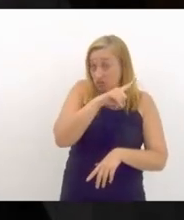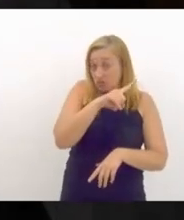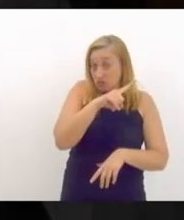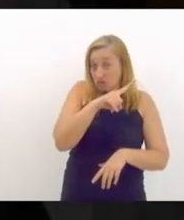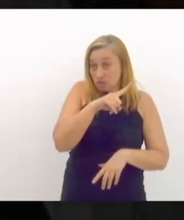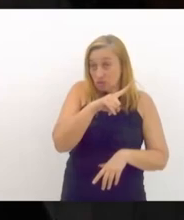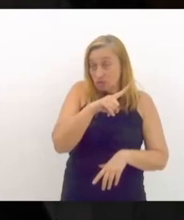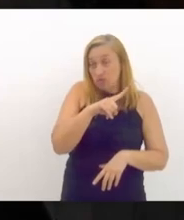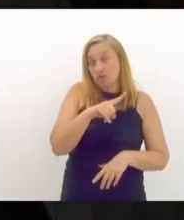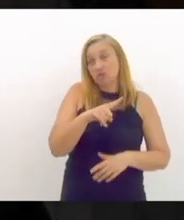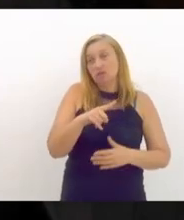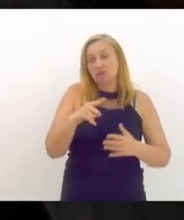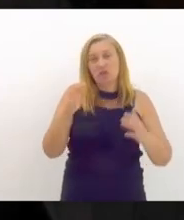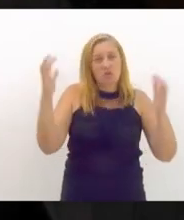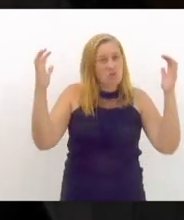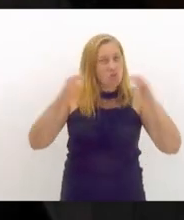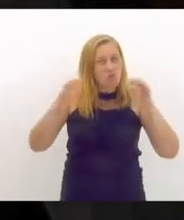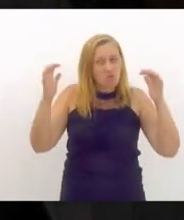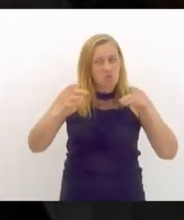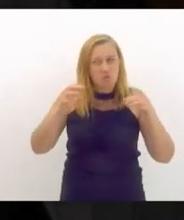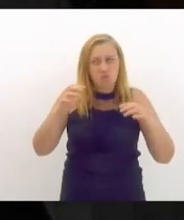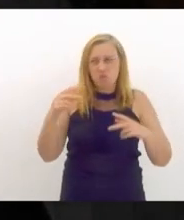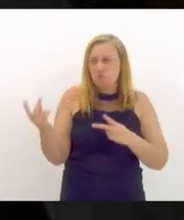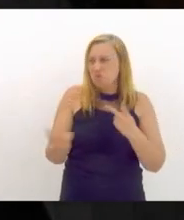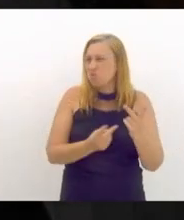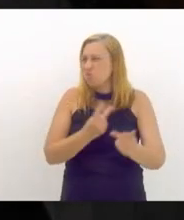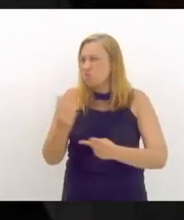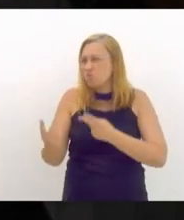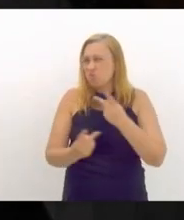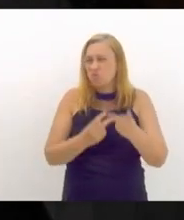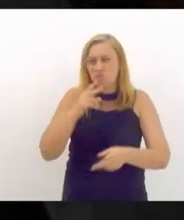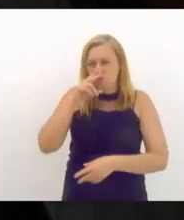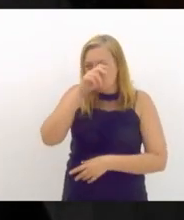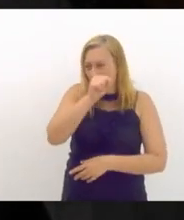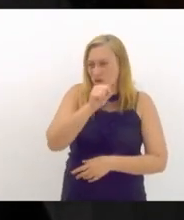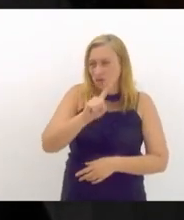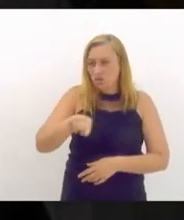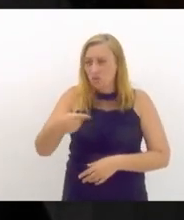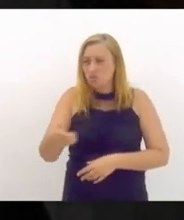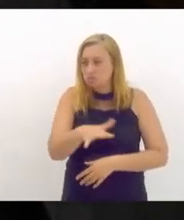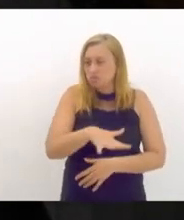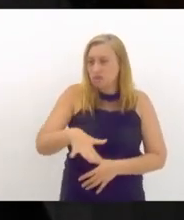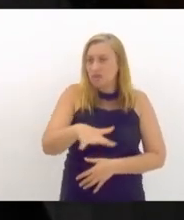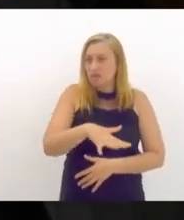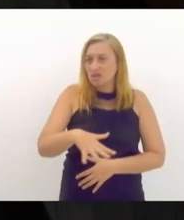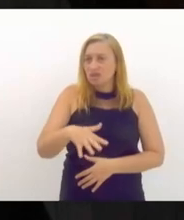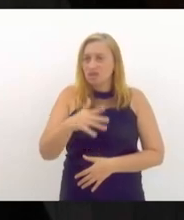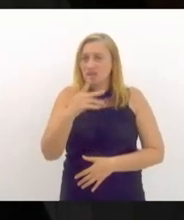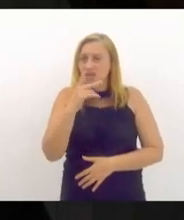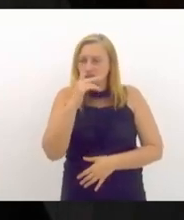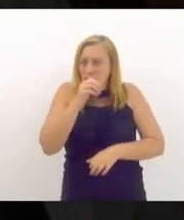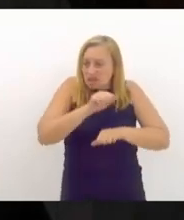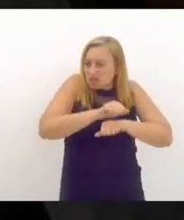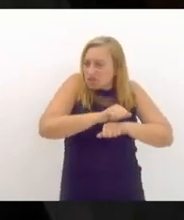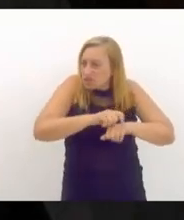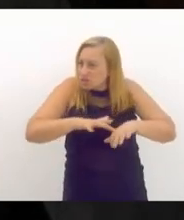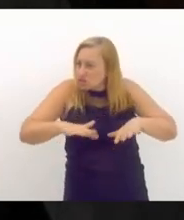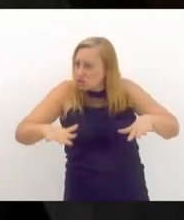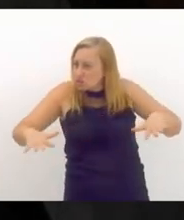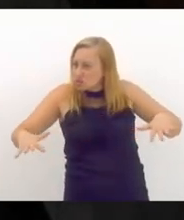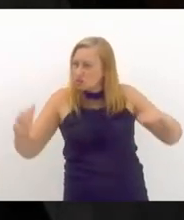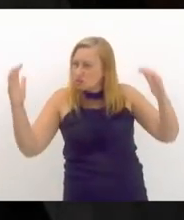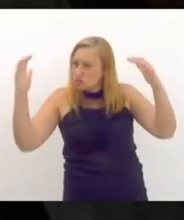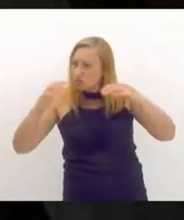em estiagem forte outras áreas. É como a distribuição da chuva não